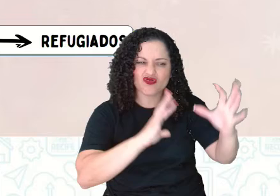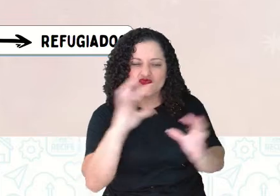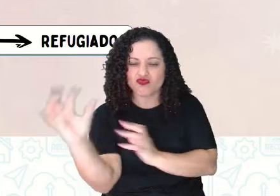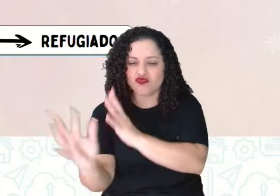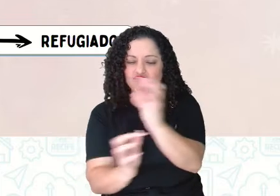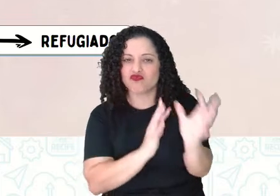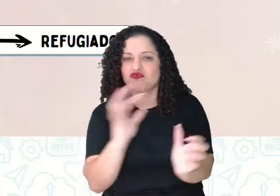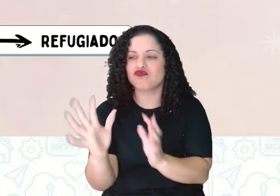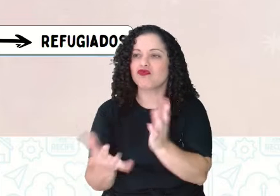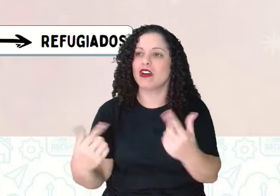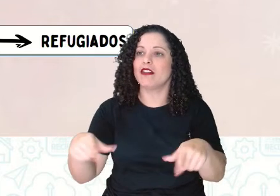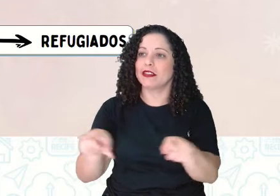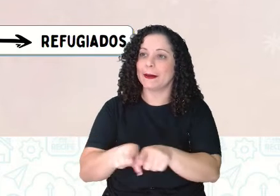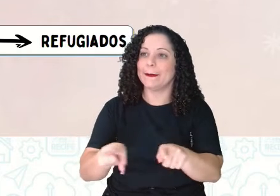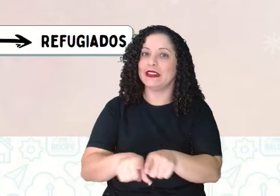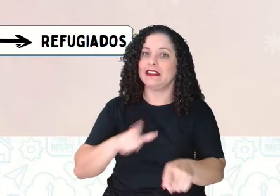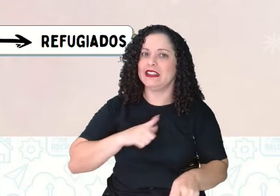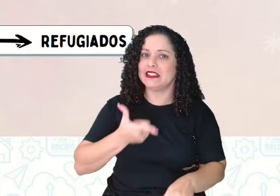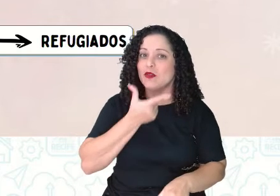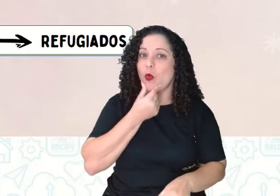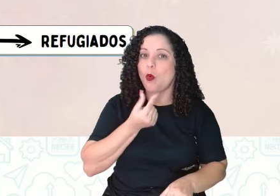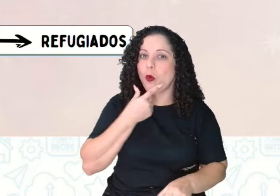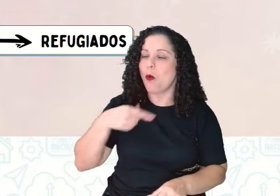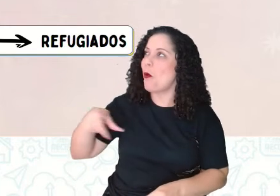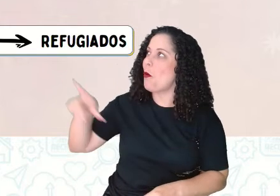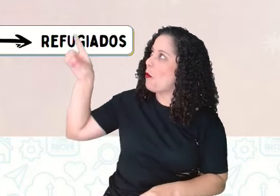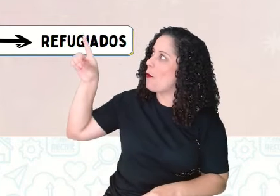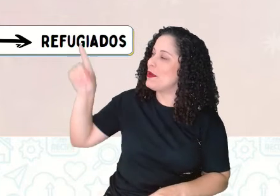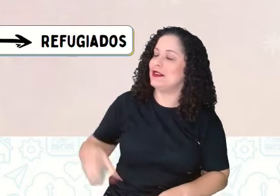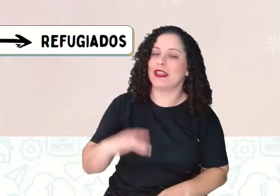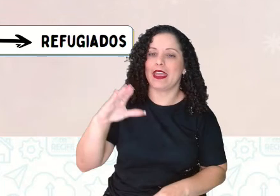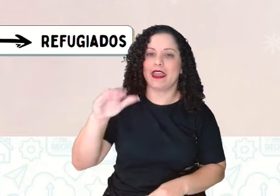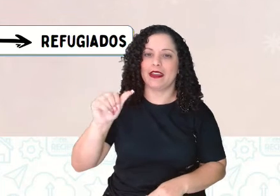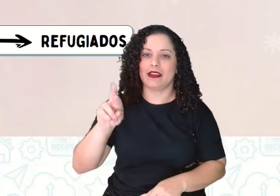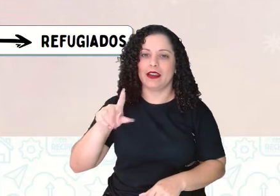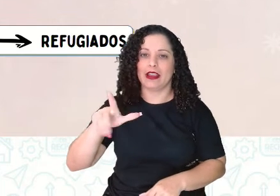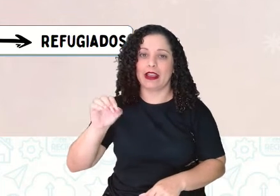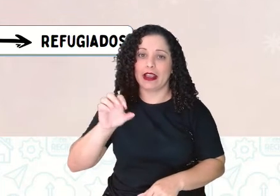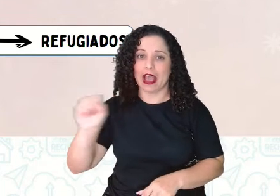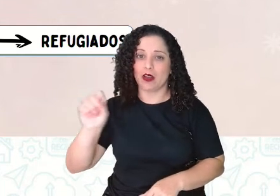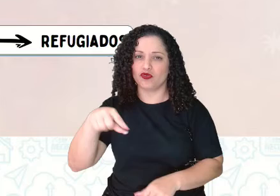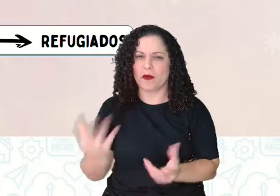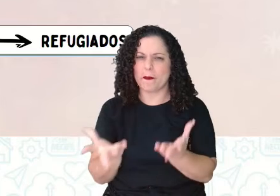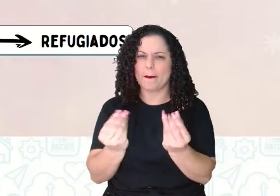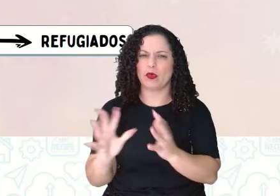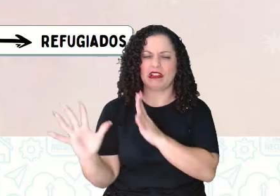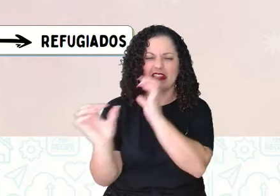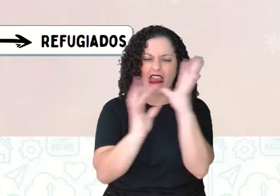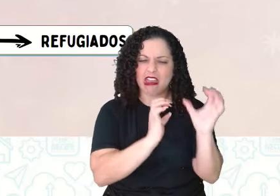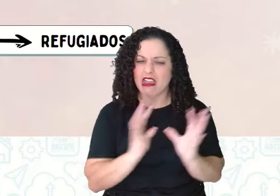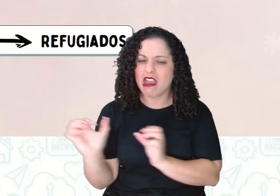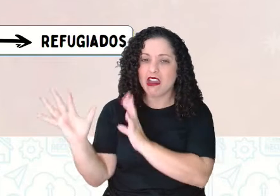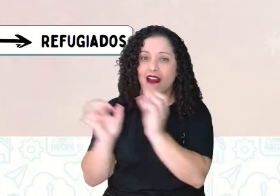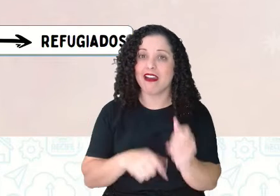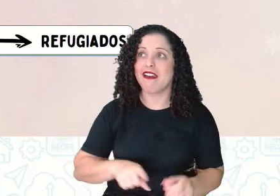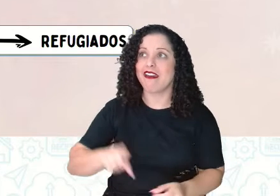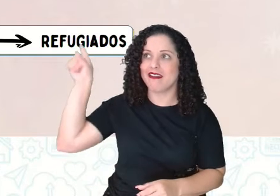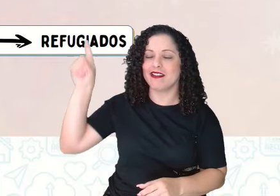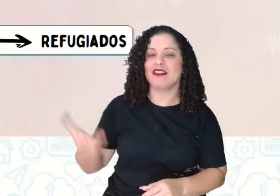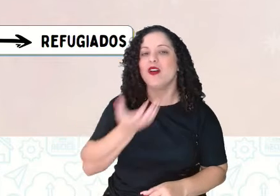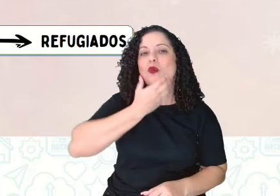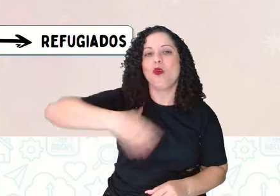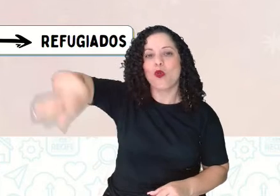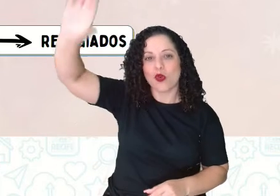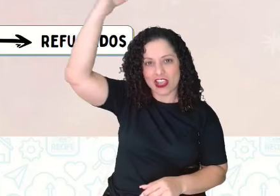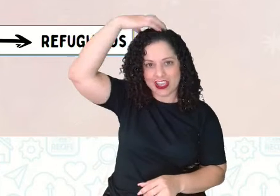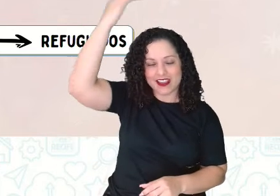também tinha esse senhor aí, esse Carlos I, né, que causou muitos conflitos e era o rei da Inglaterra que